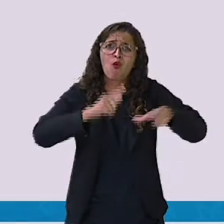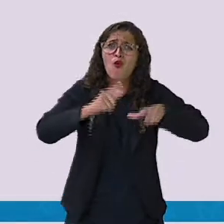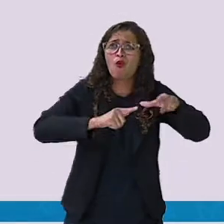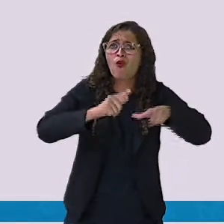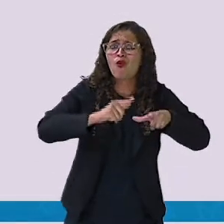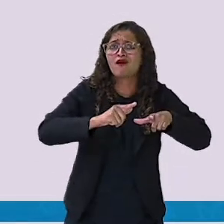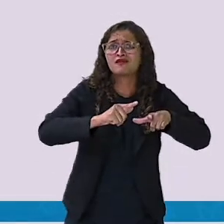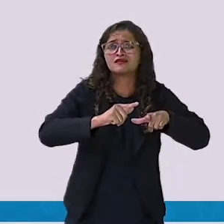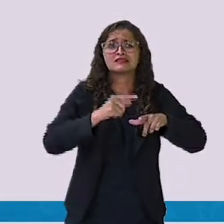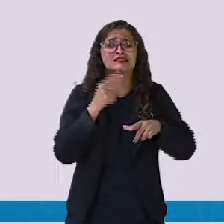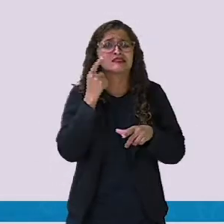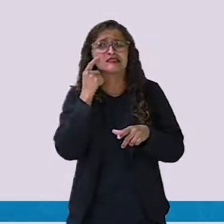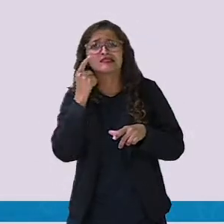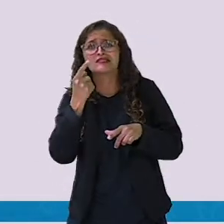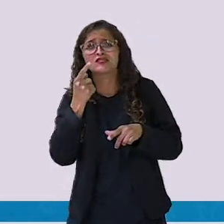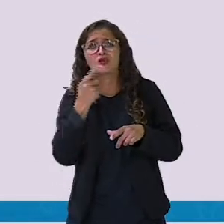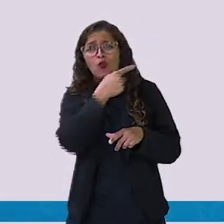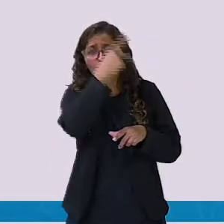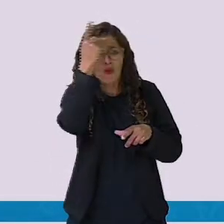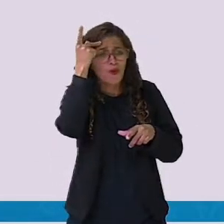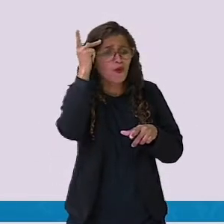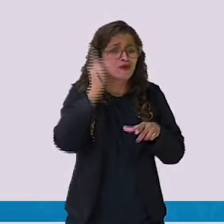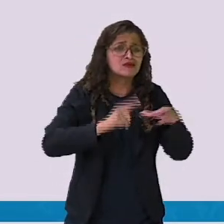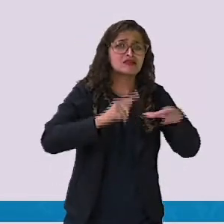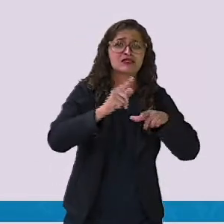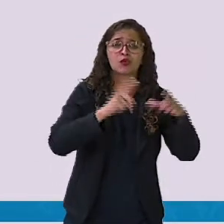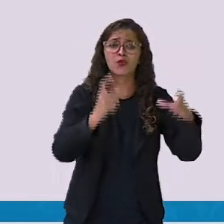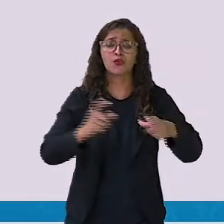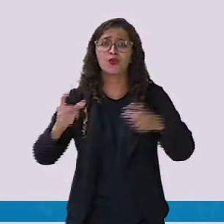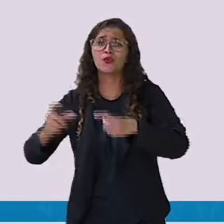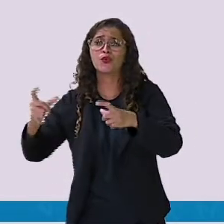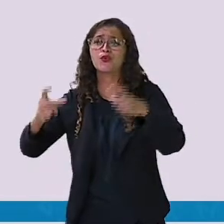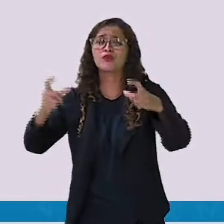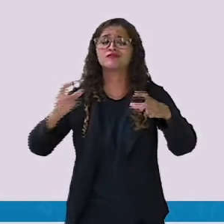procurarem emprego em outras atividades.